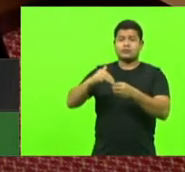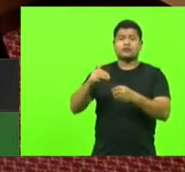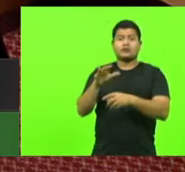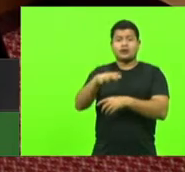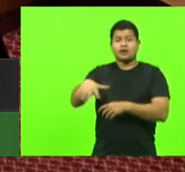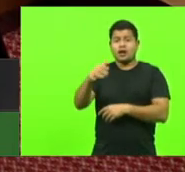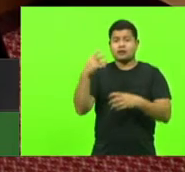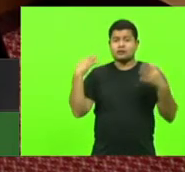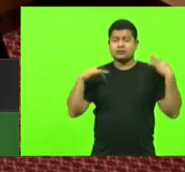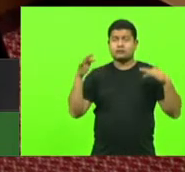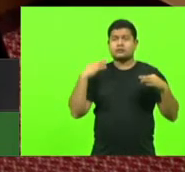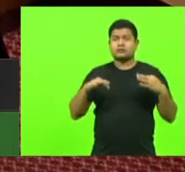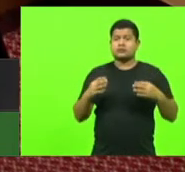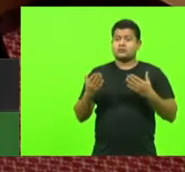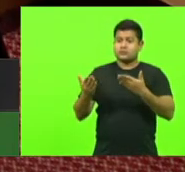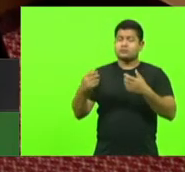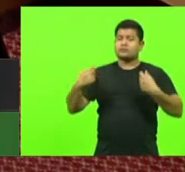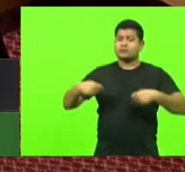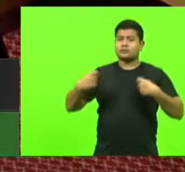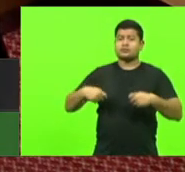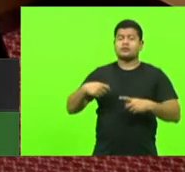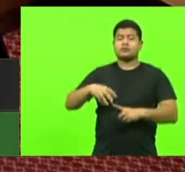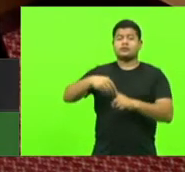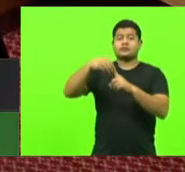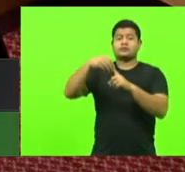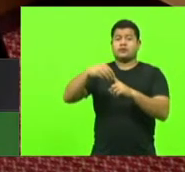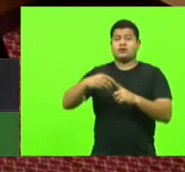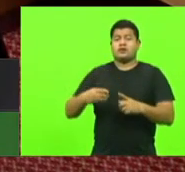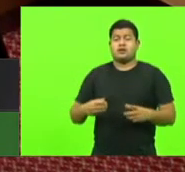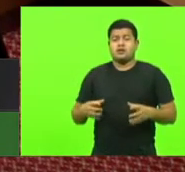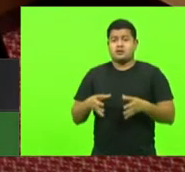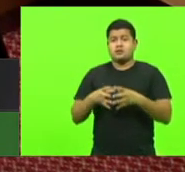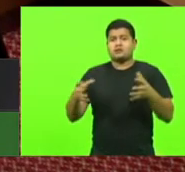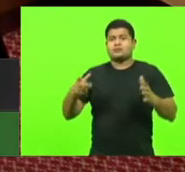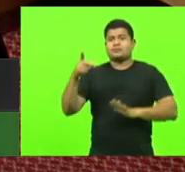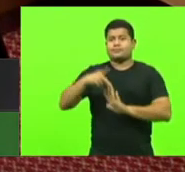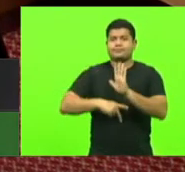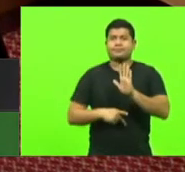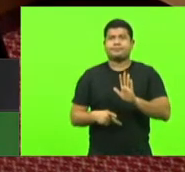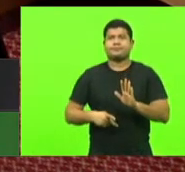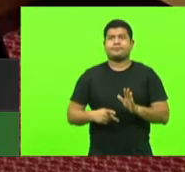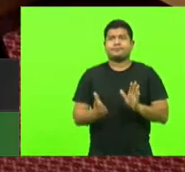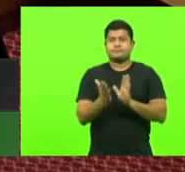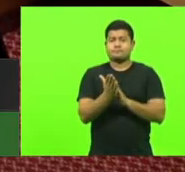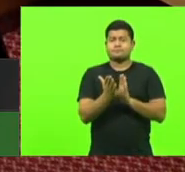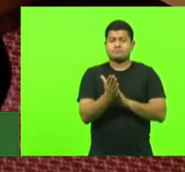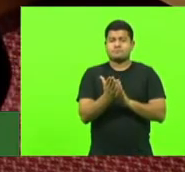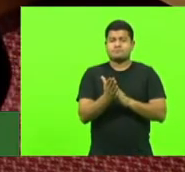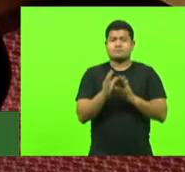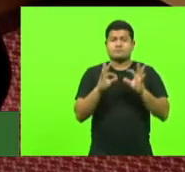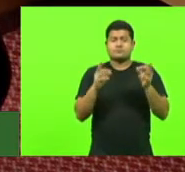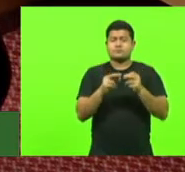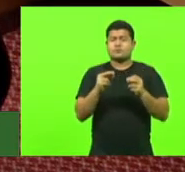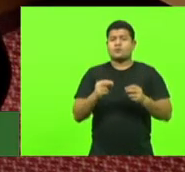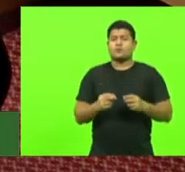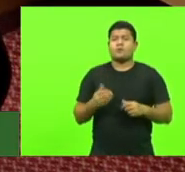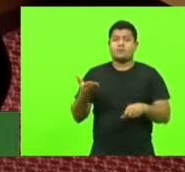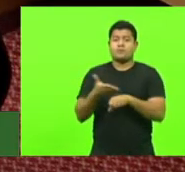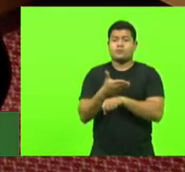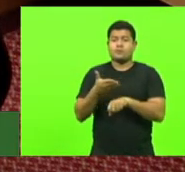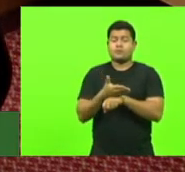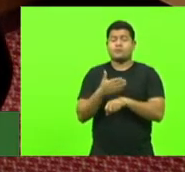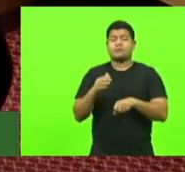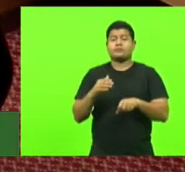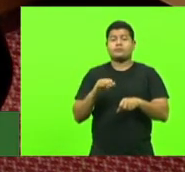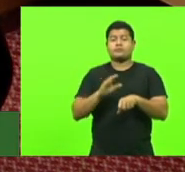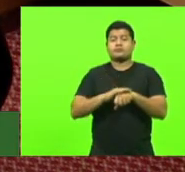também merece destacar esse grande projeto que vai ser feito lá. Parabéns a todos, parabéns ao Cavalcini, que foi relator,